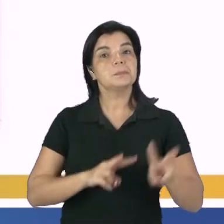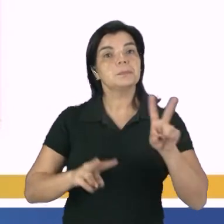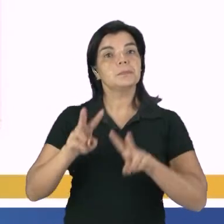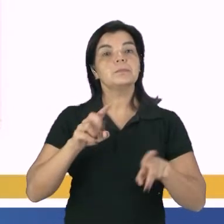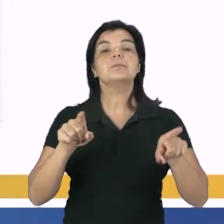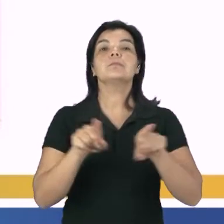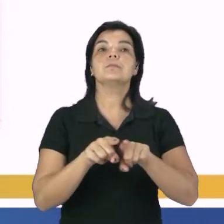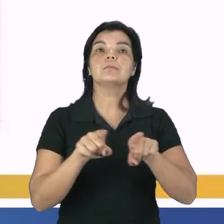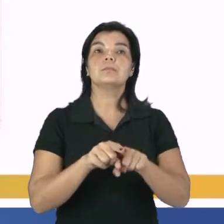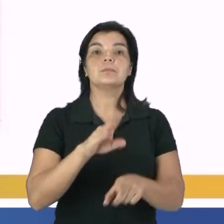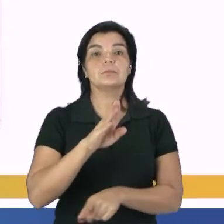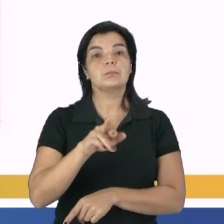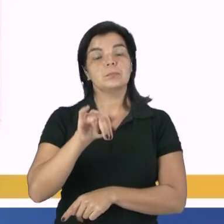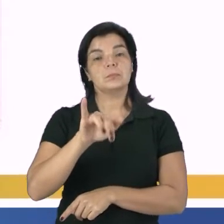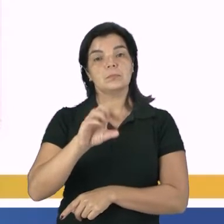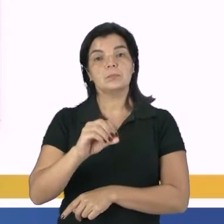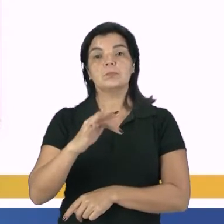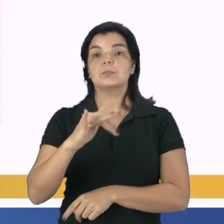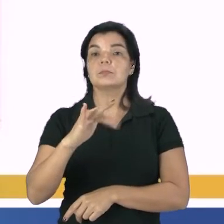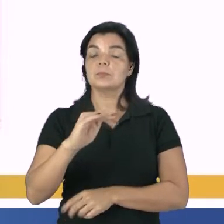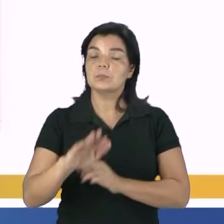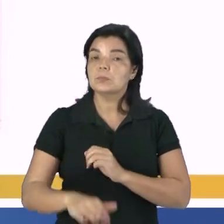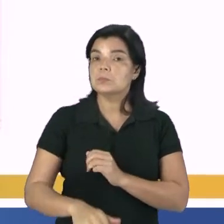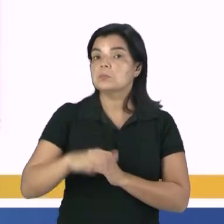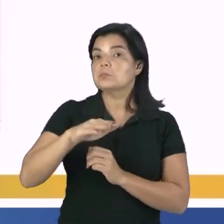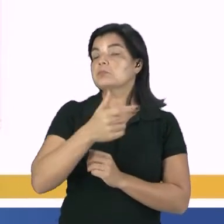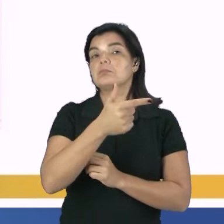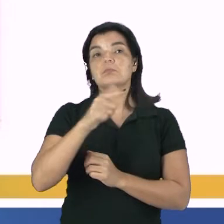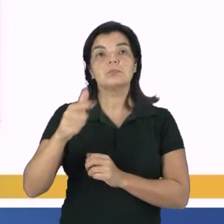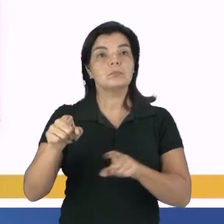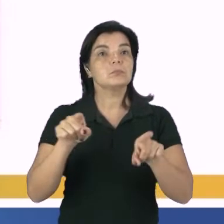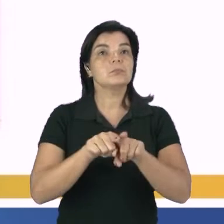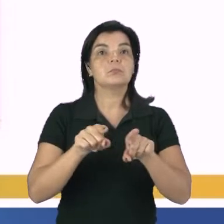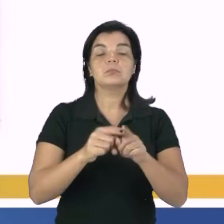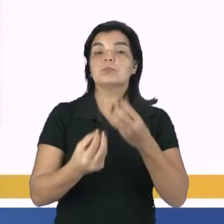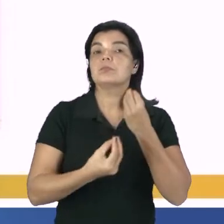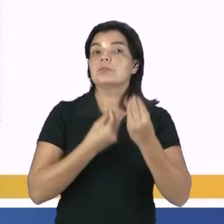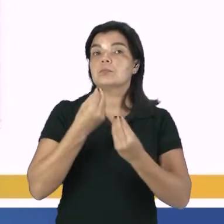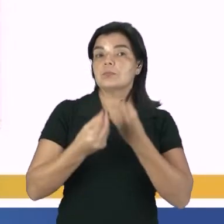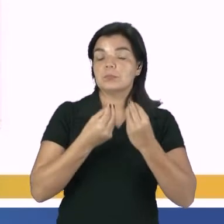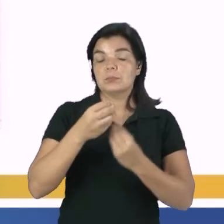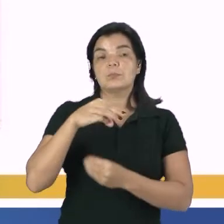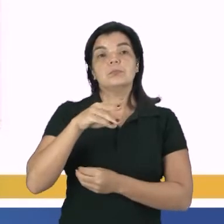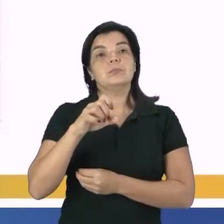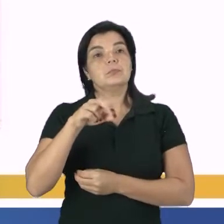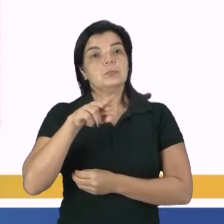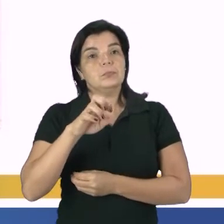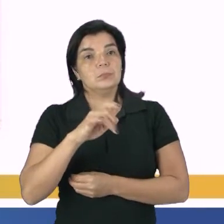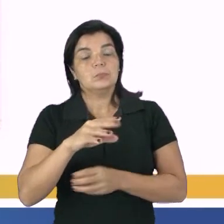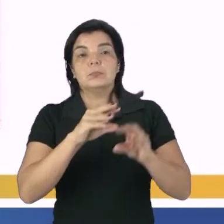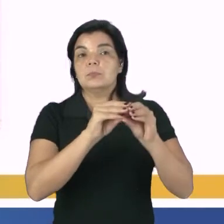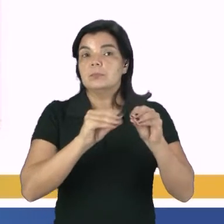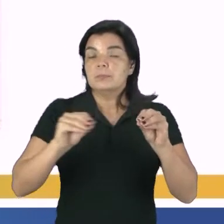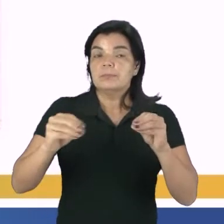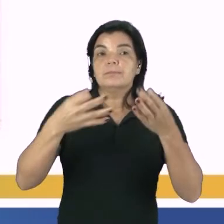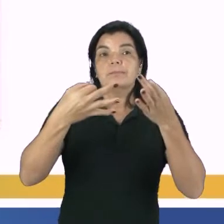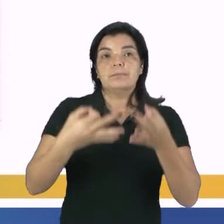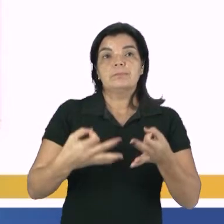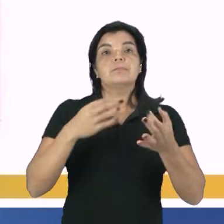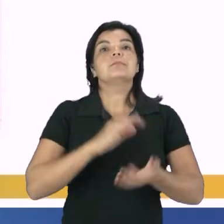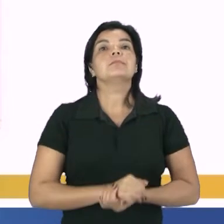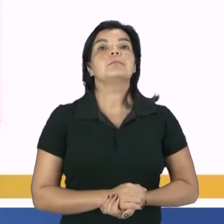Briófita praticamente não tem crescimento, porque não tem vasos condutores, não teria como os minerais circularem de uma forma eficiente.